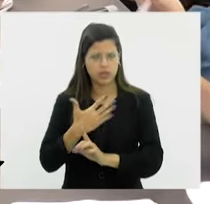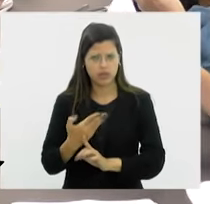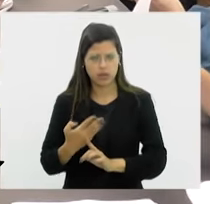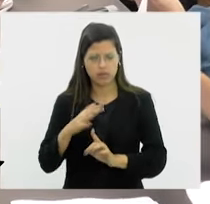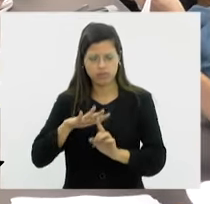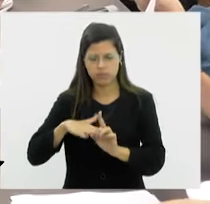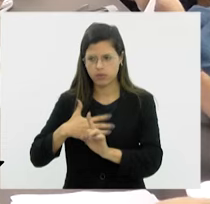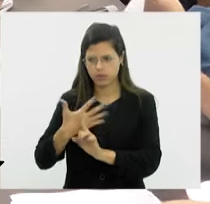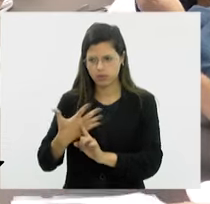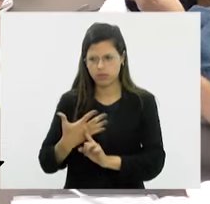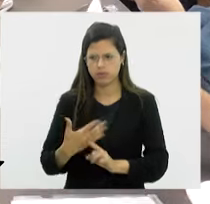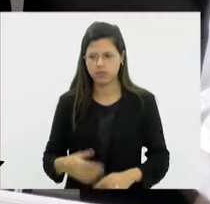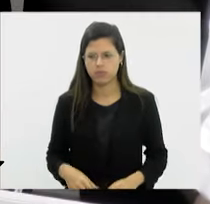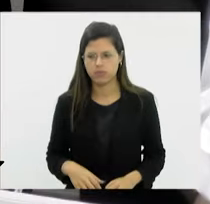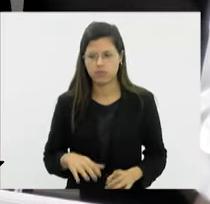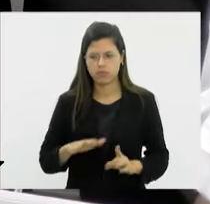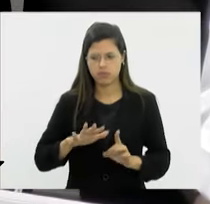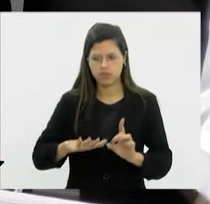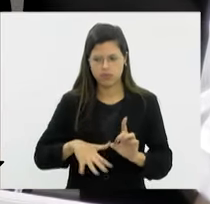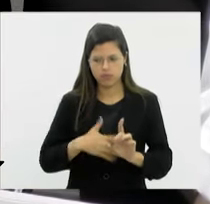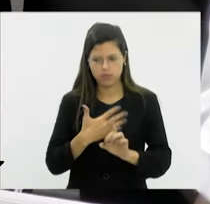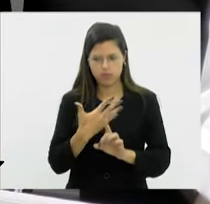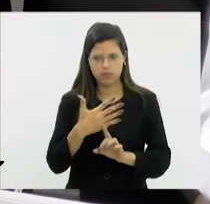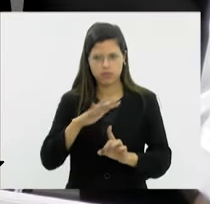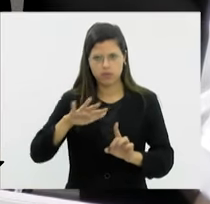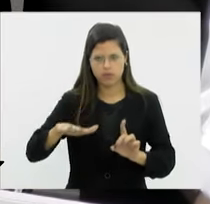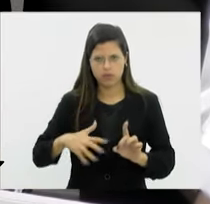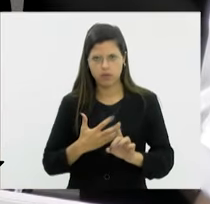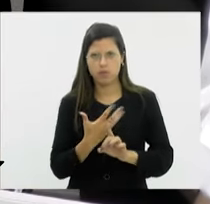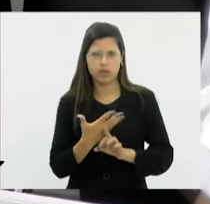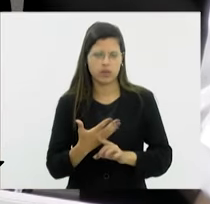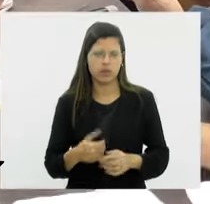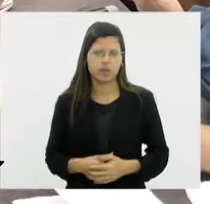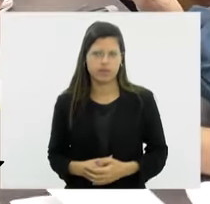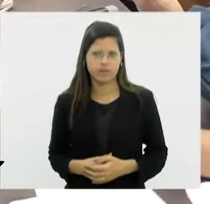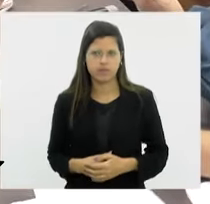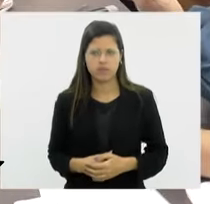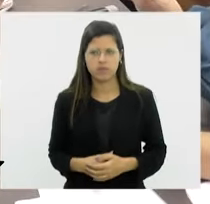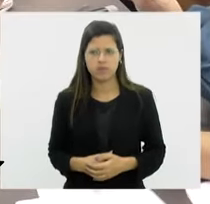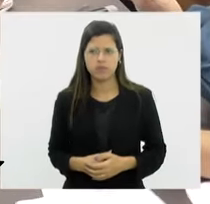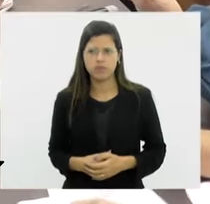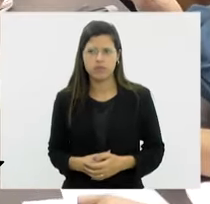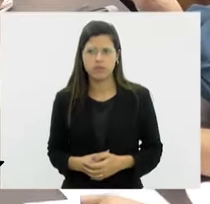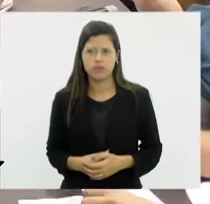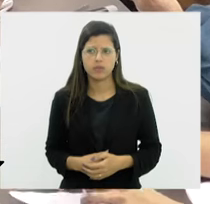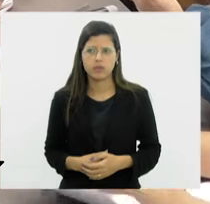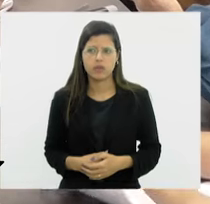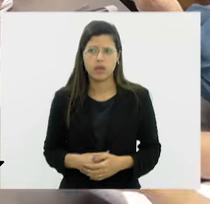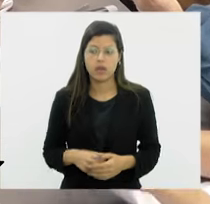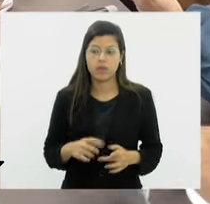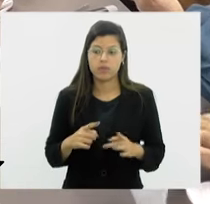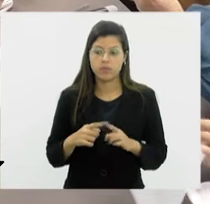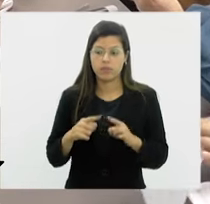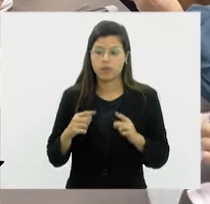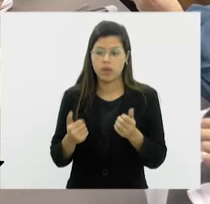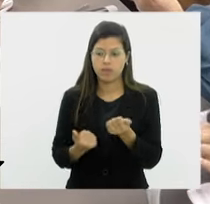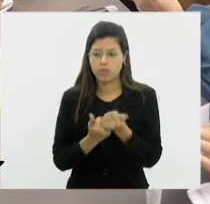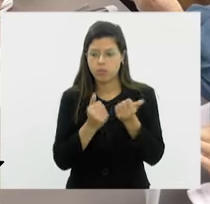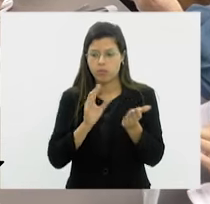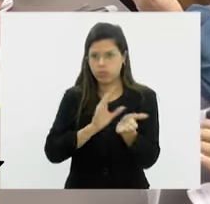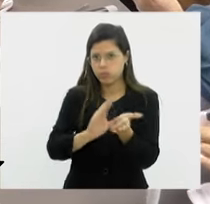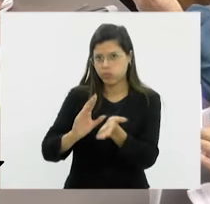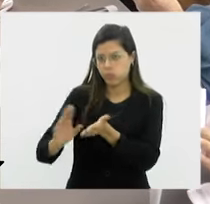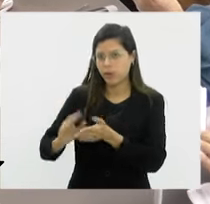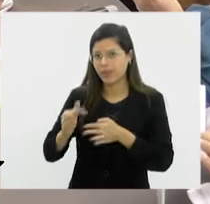É porque esse aqui é programa, outro é para reparação do município. Outro é para o aporte financeiro. Aqui ele estabelece um programa...